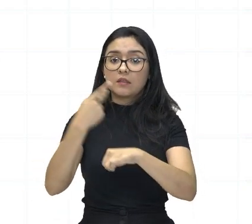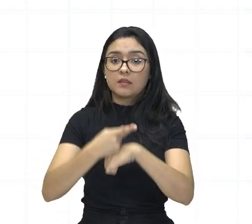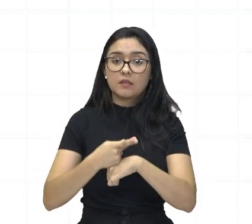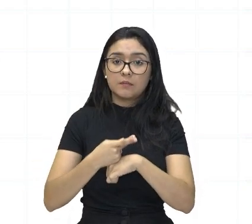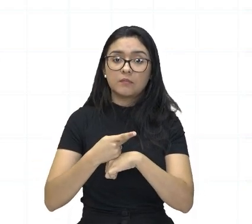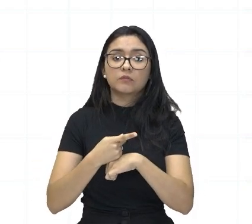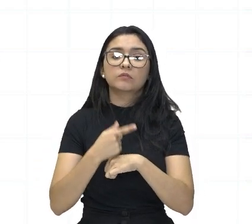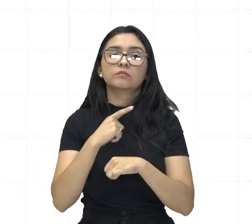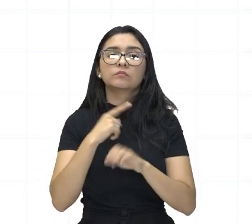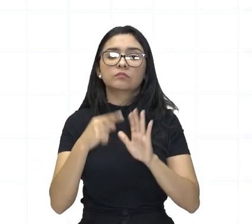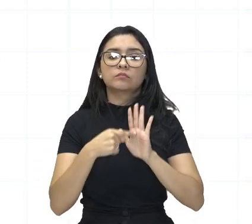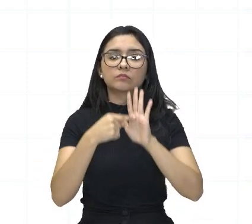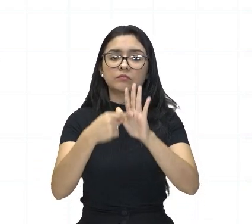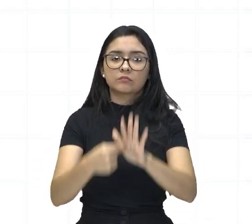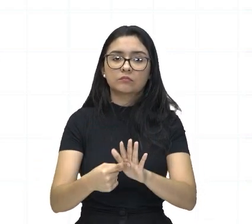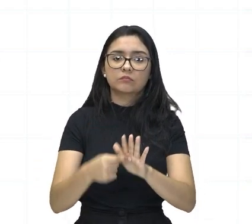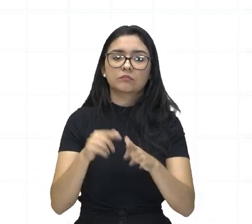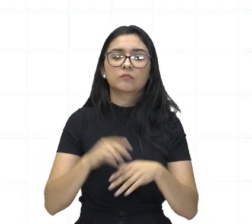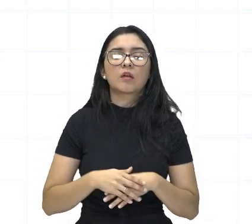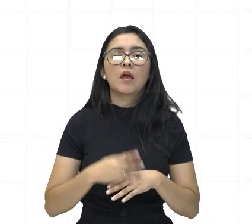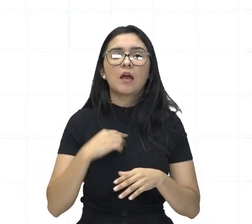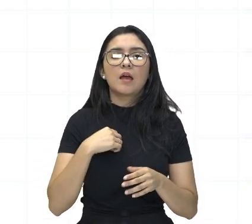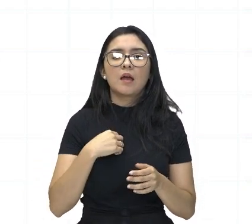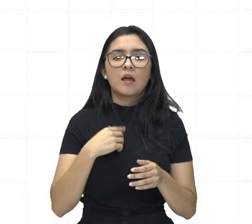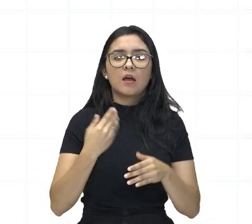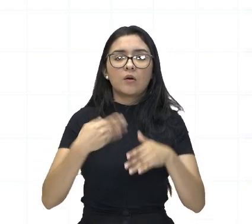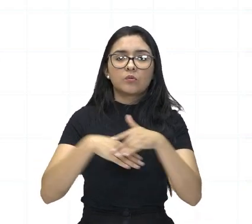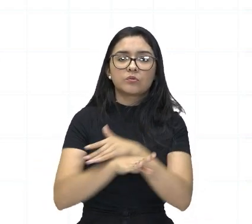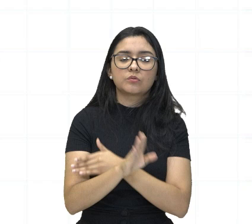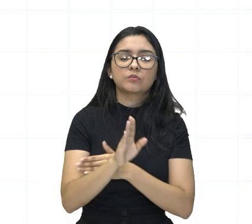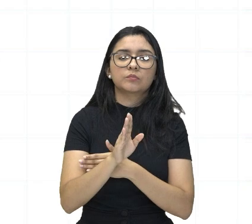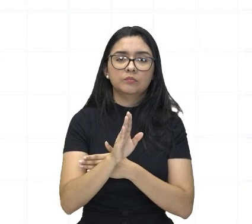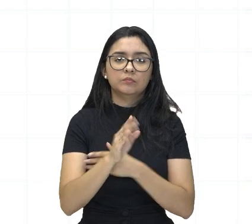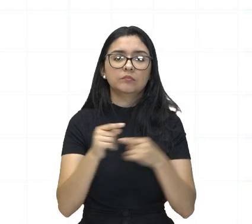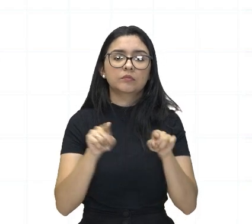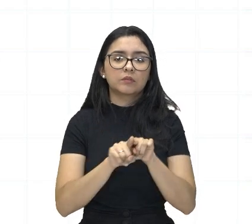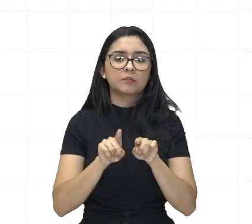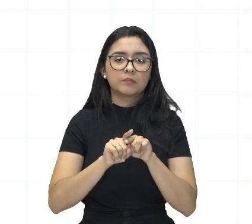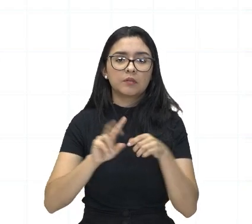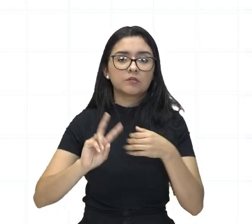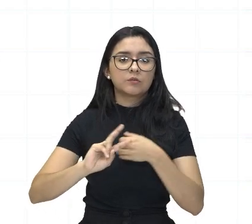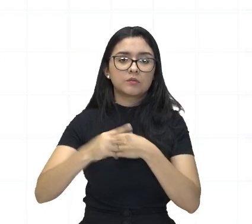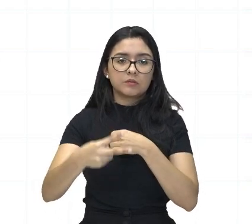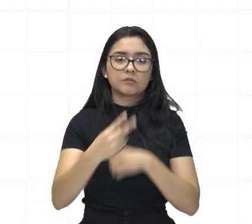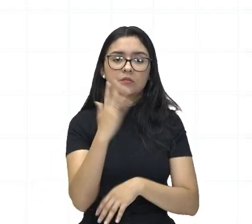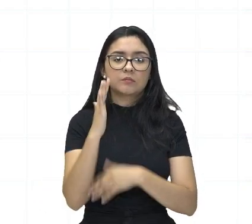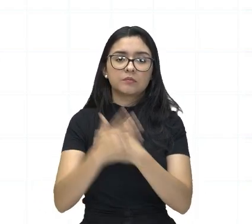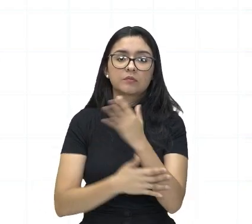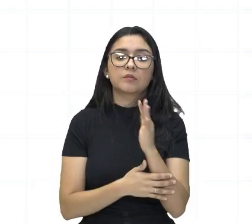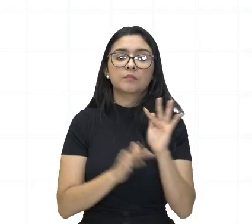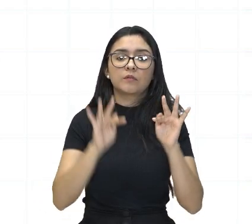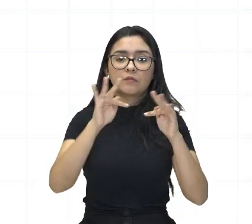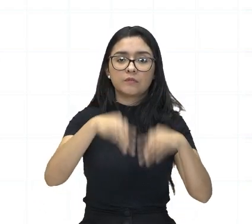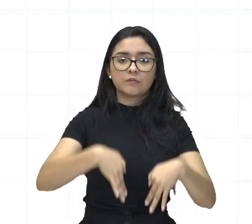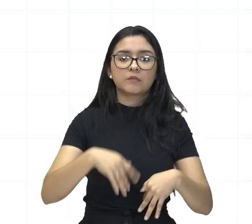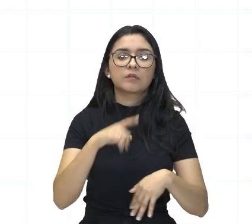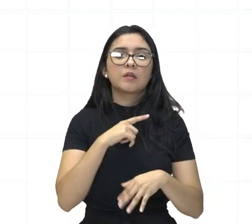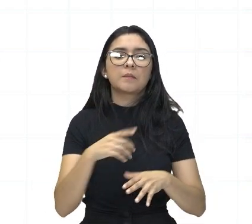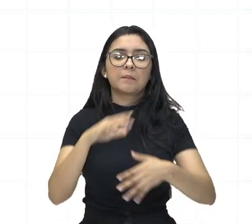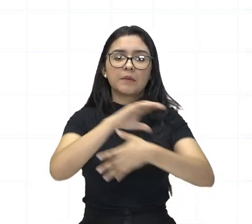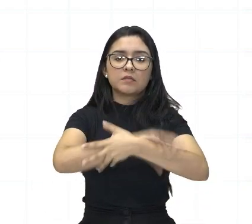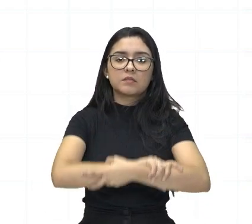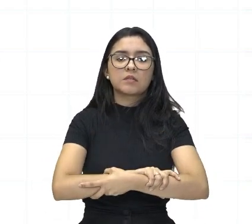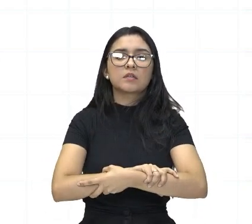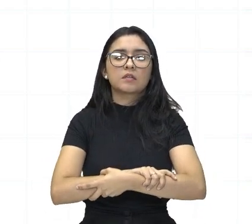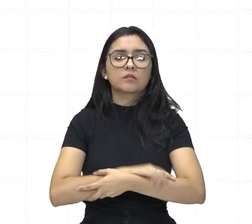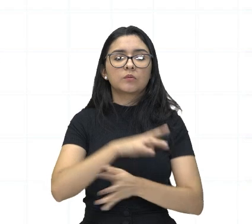abordar questões relacionadas à adaptação humana e ao impacto ambiental. E, por fim, estabelecer parcerias